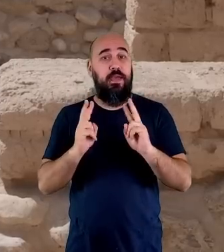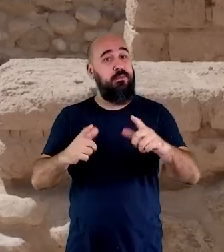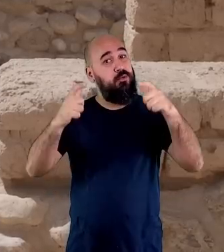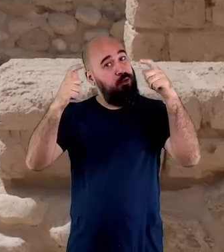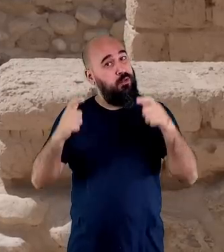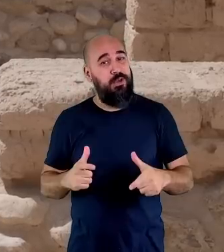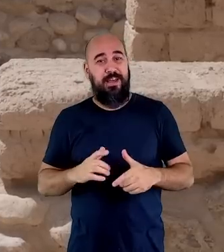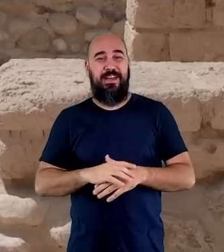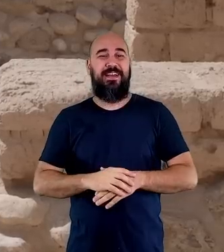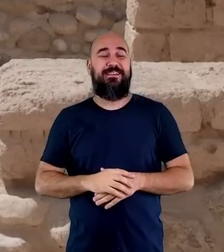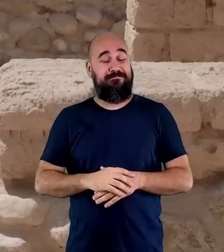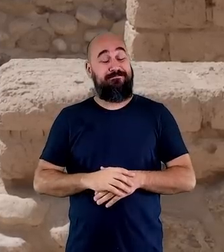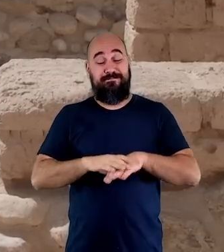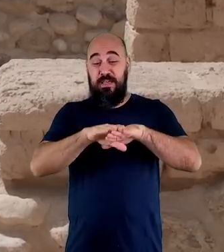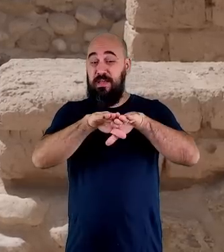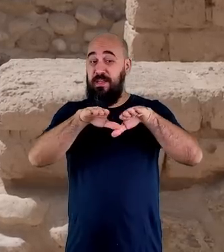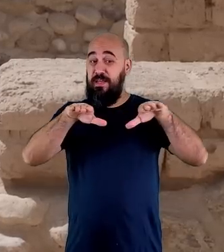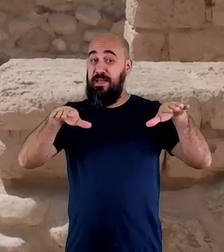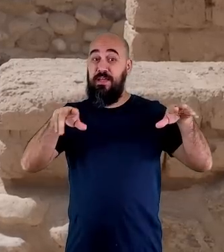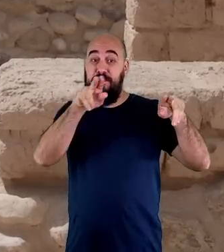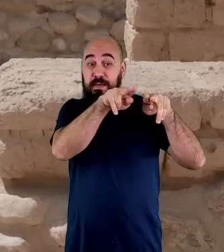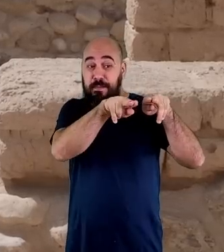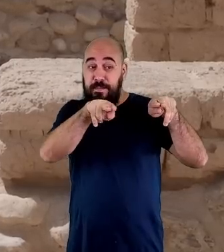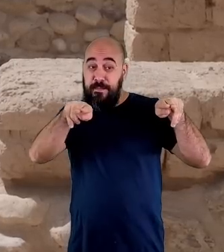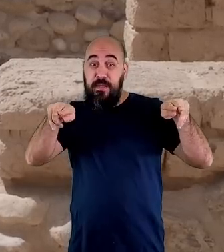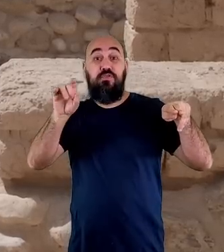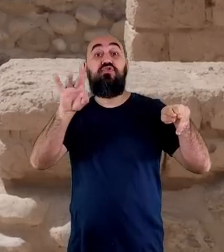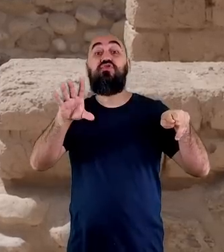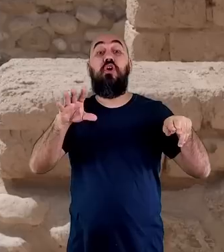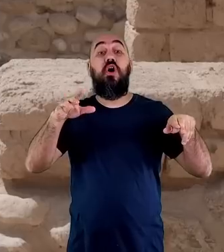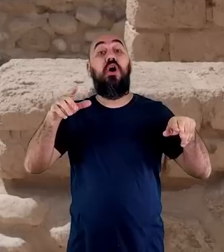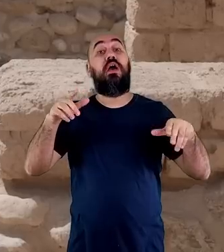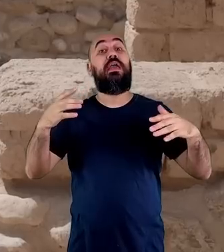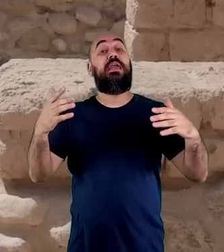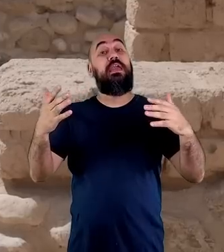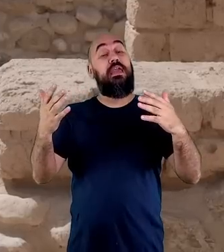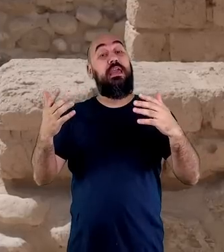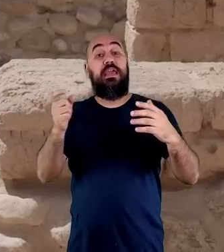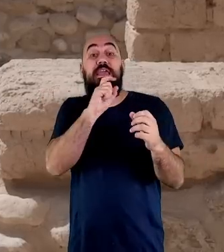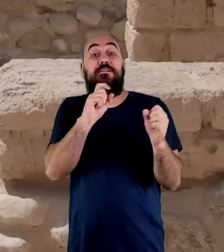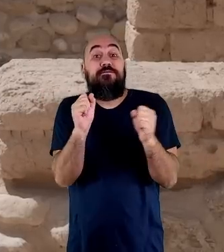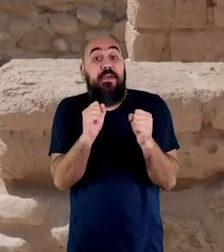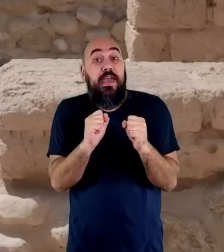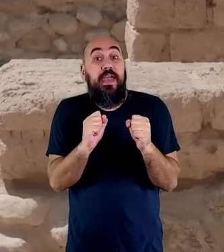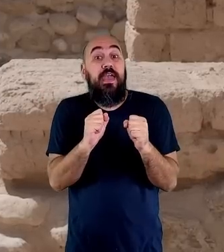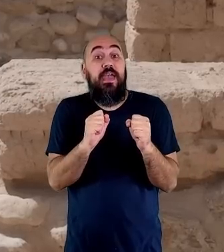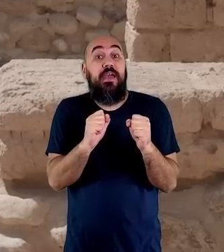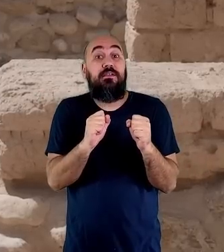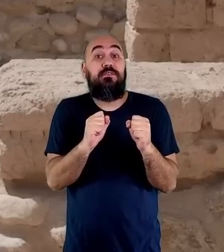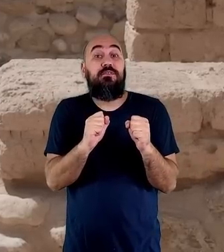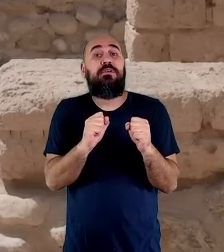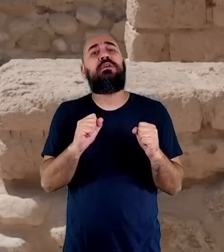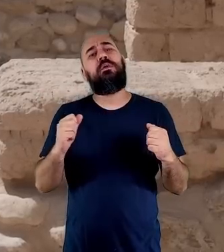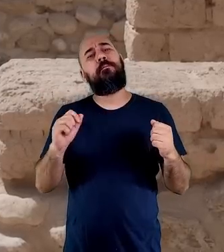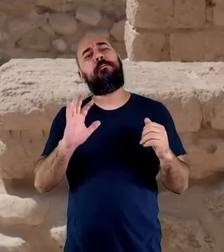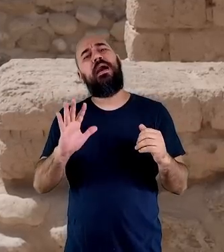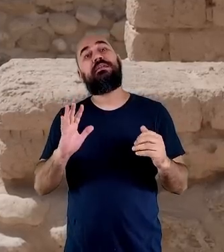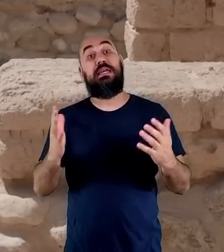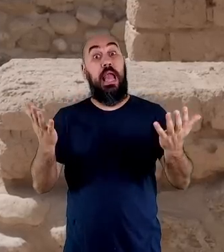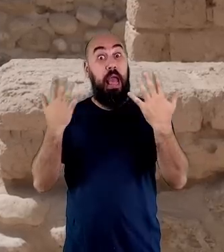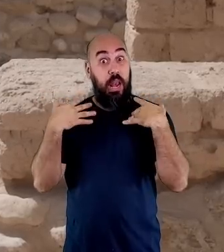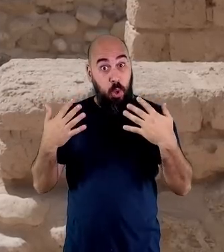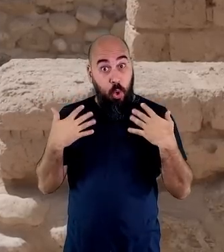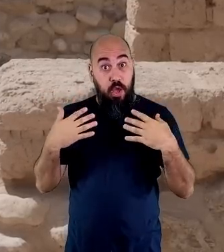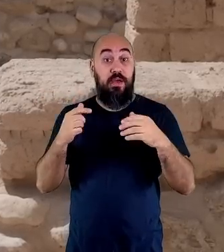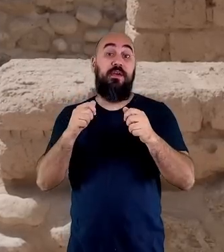só usavam esse cômodo na época do inverno. Na época do calor, eles preferiam ficar ainda no telhado da casa, lá na